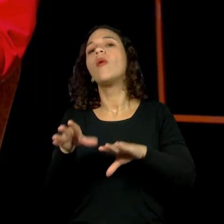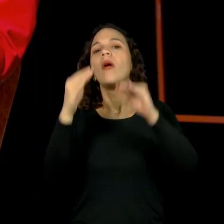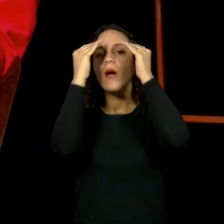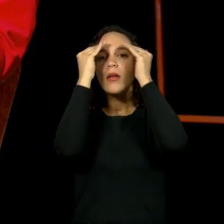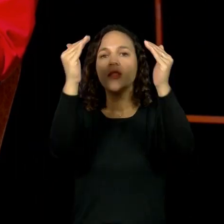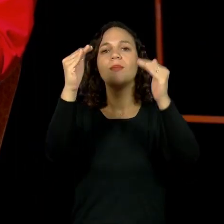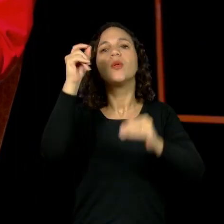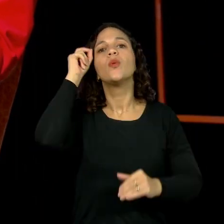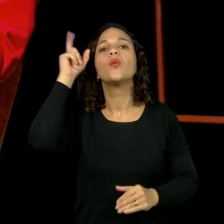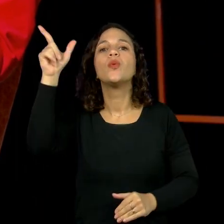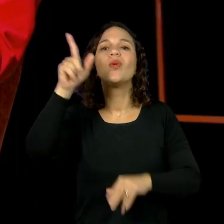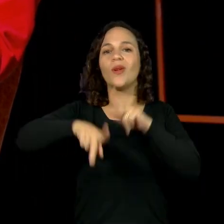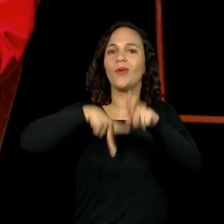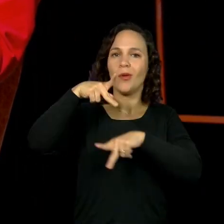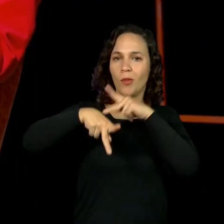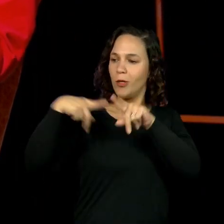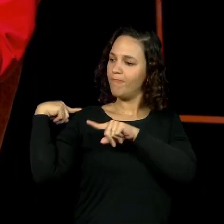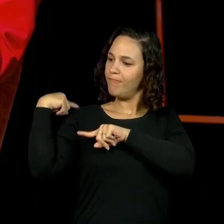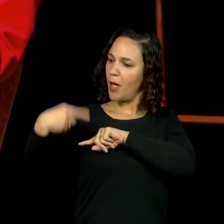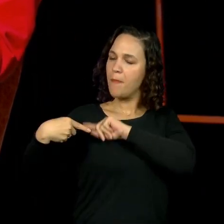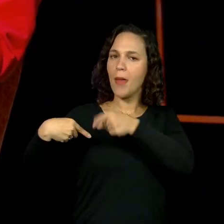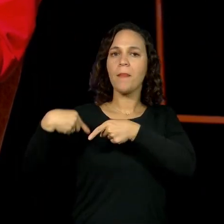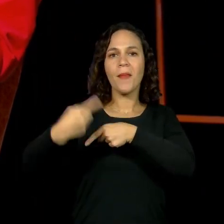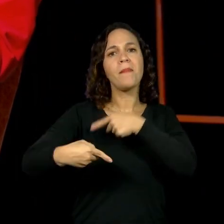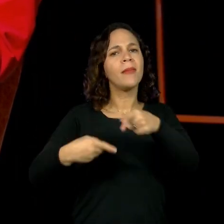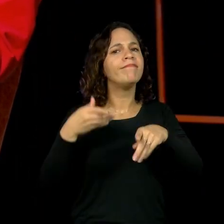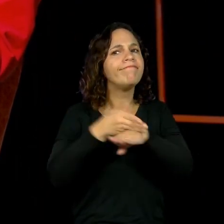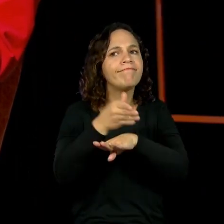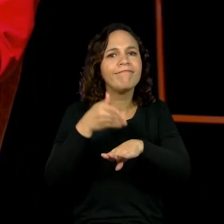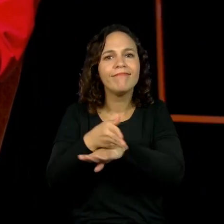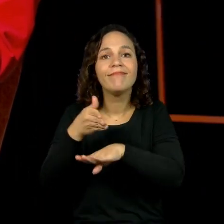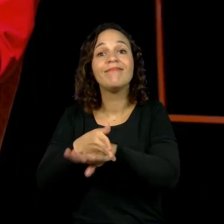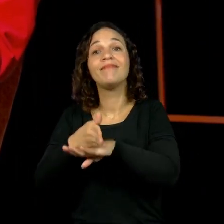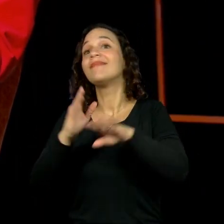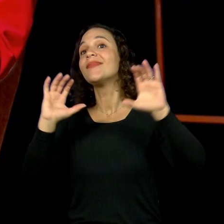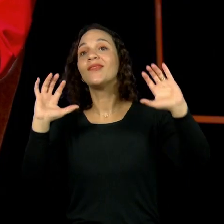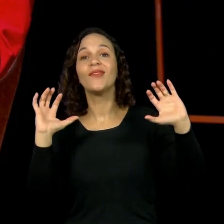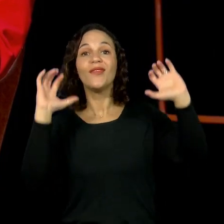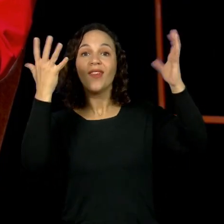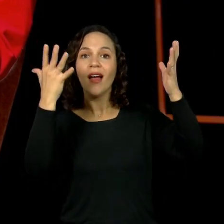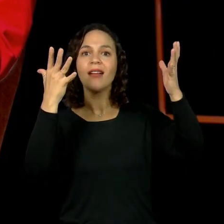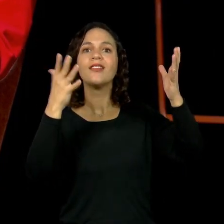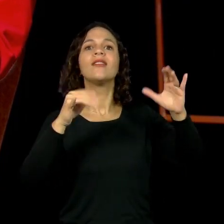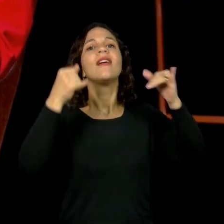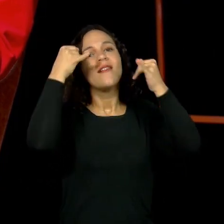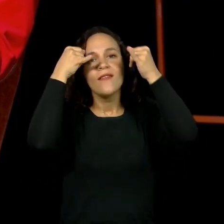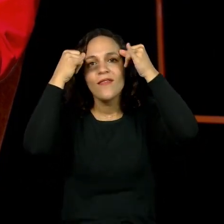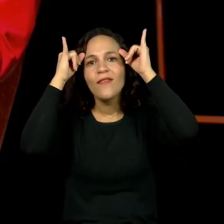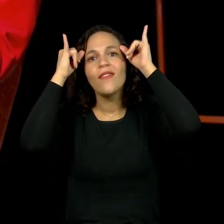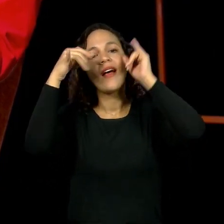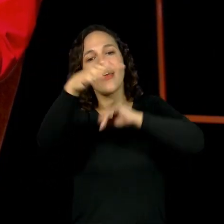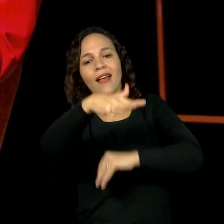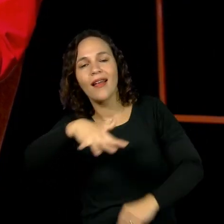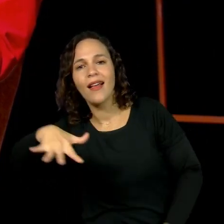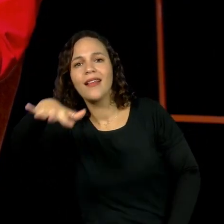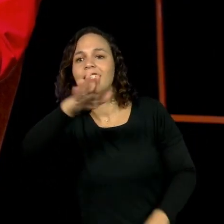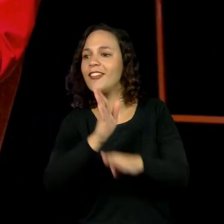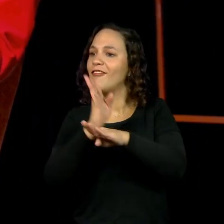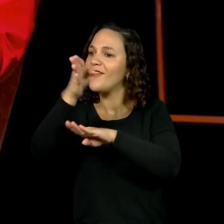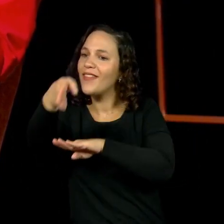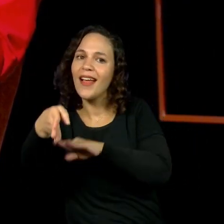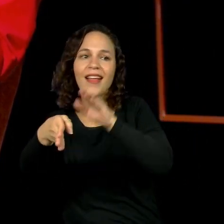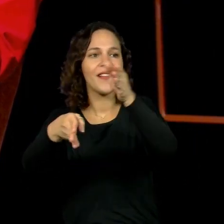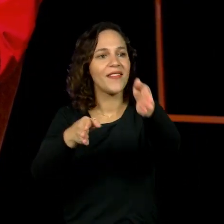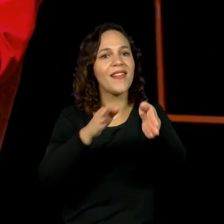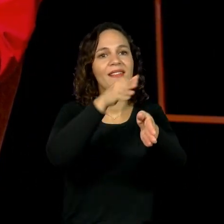cultura popular, e a gente foi herdando isso aí, participando também de festejos nas fazendas ao redor da cidade, né?